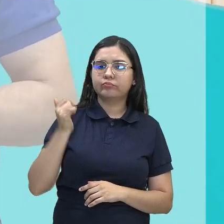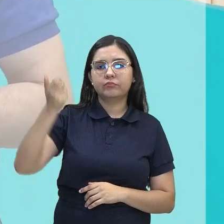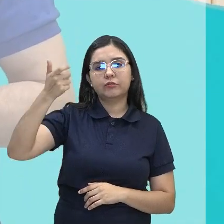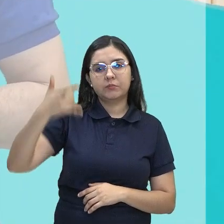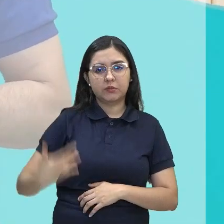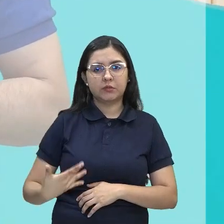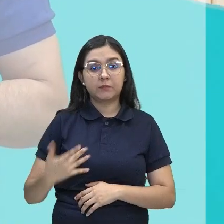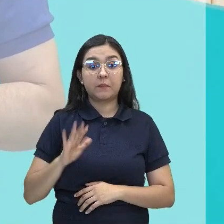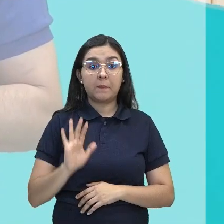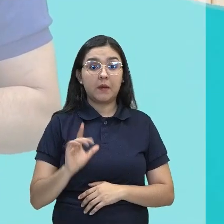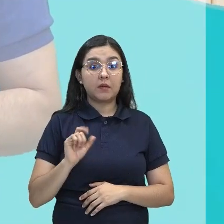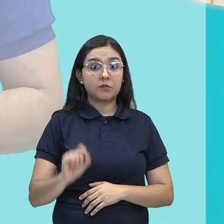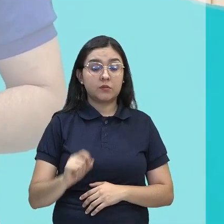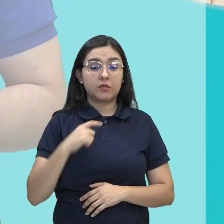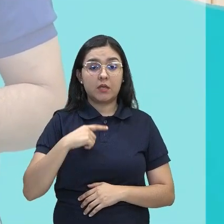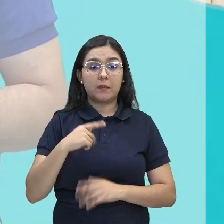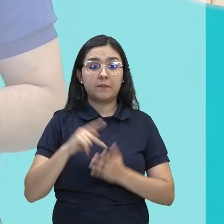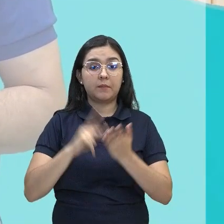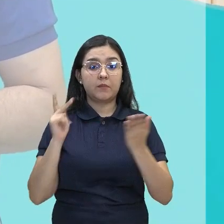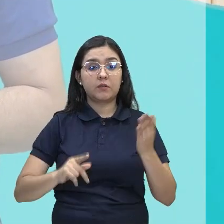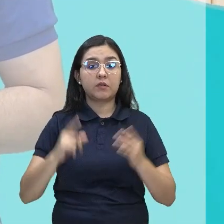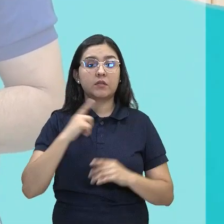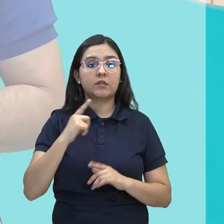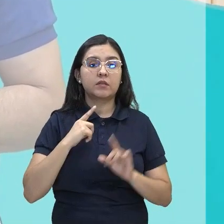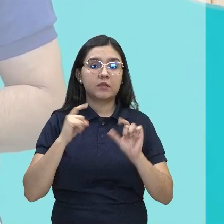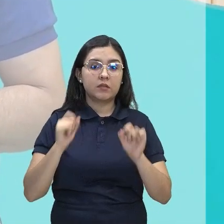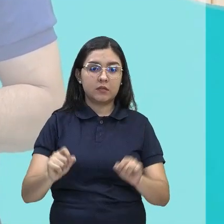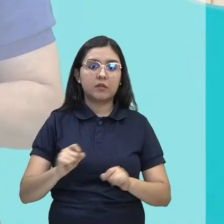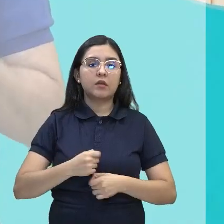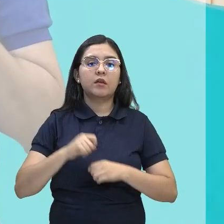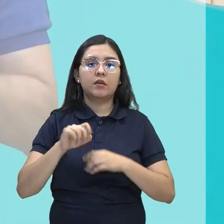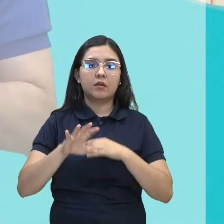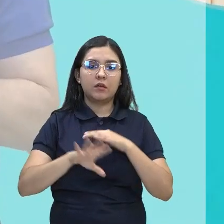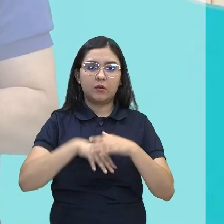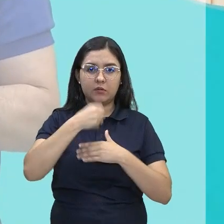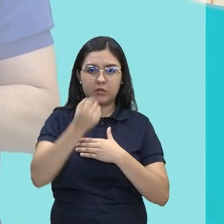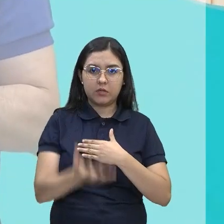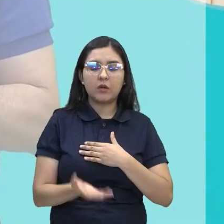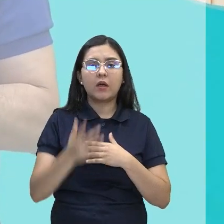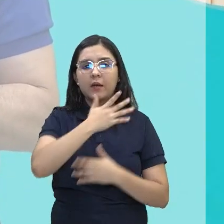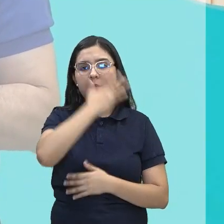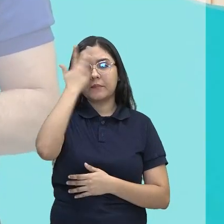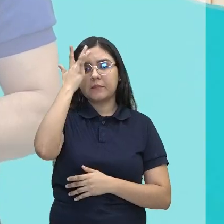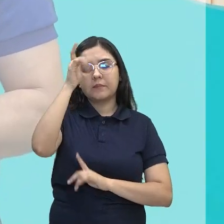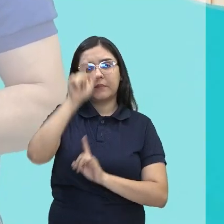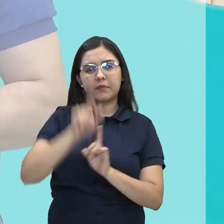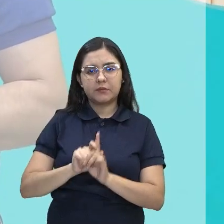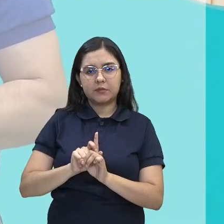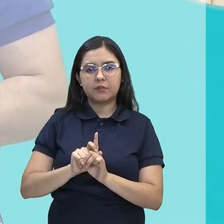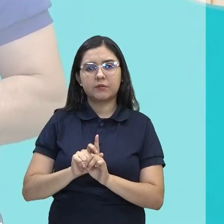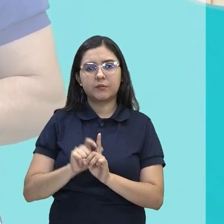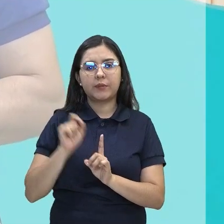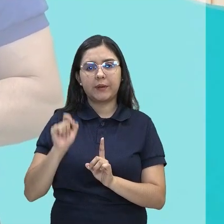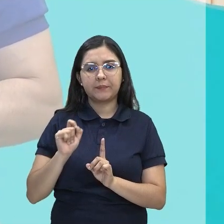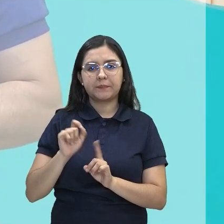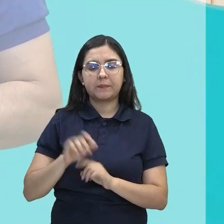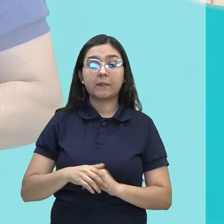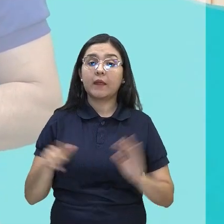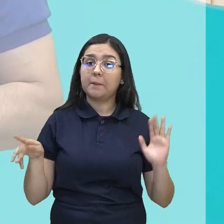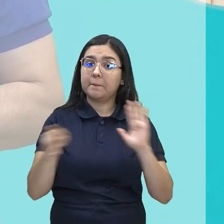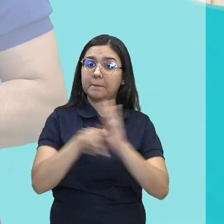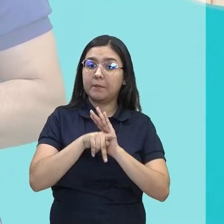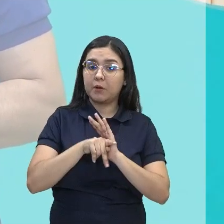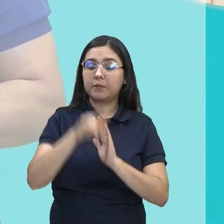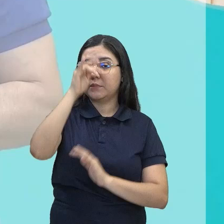no caso da poesia, tem o eu lírico. O que é o eu lírico? É aquele personagem que faz parte